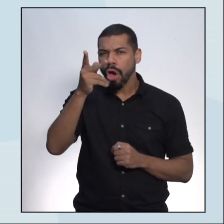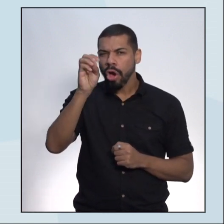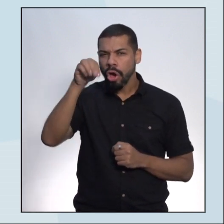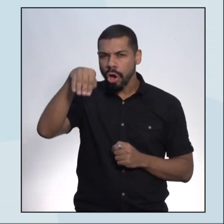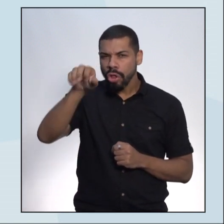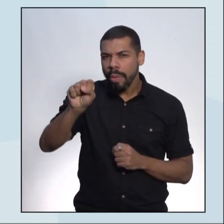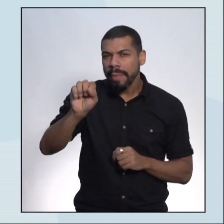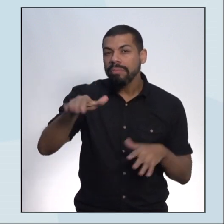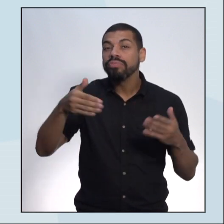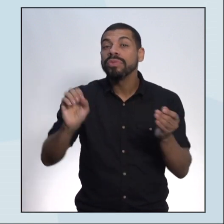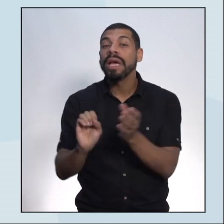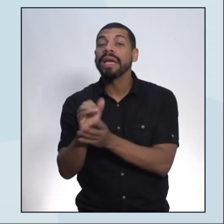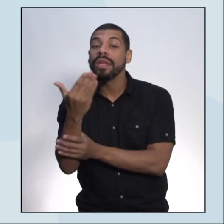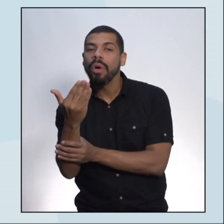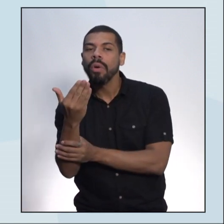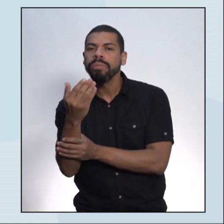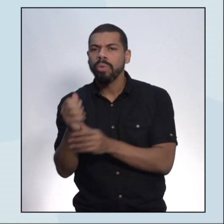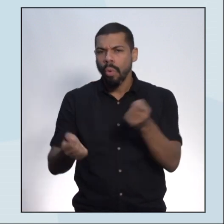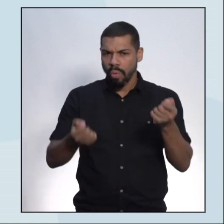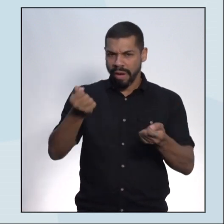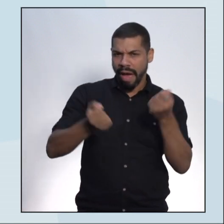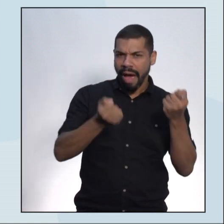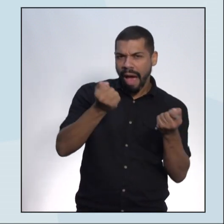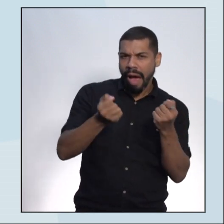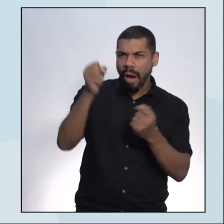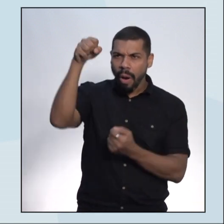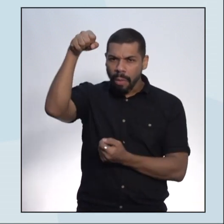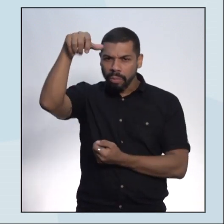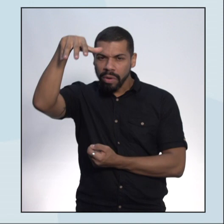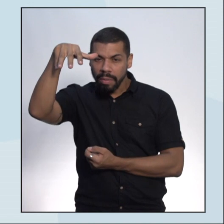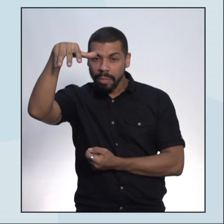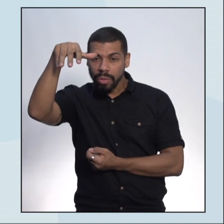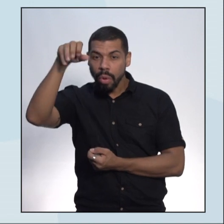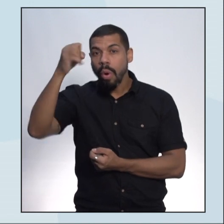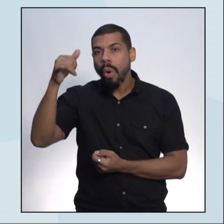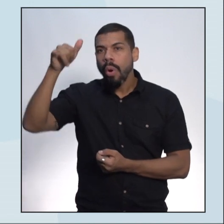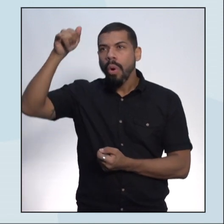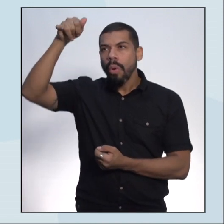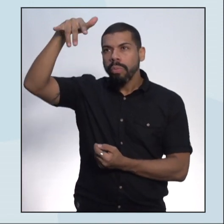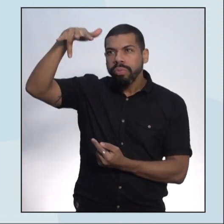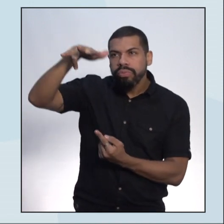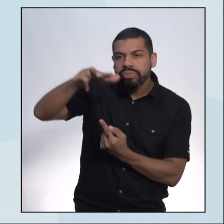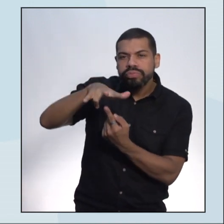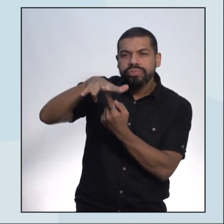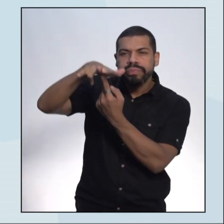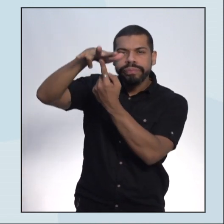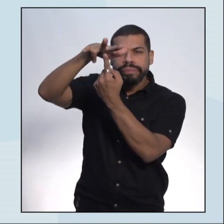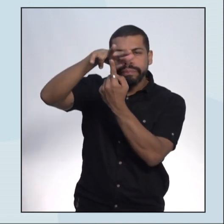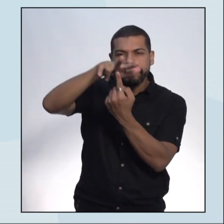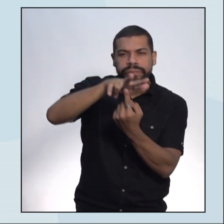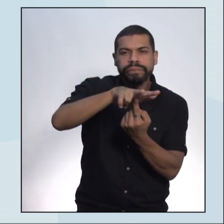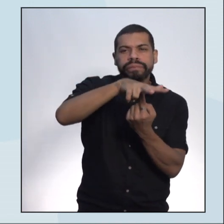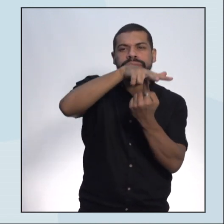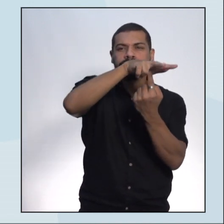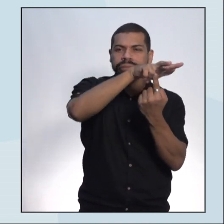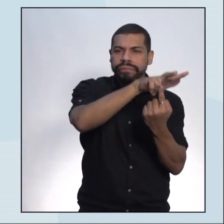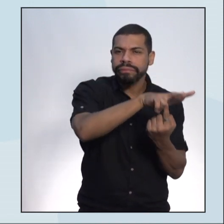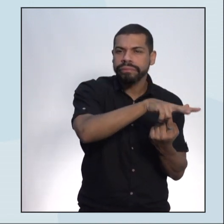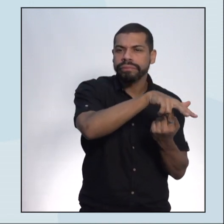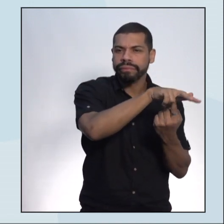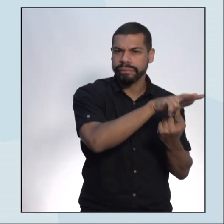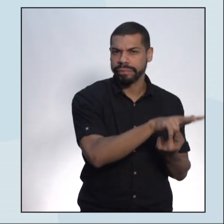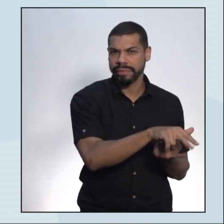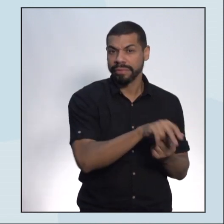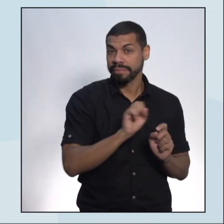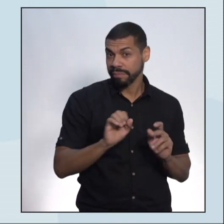a lâmpada, o paraquedas? Coloque aí, por favor, e aí a gente continua conversando daqui a pouquinho, e aí a Liliane vai